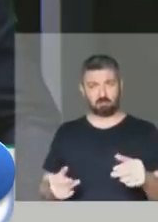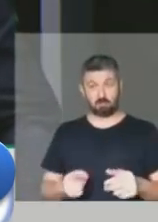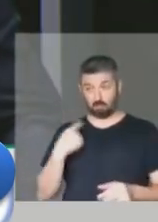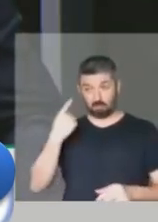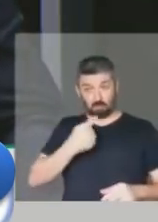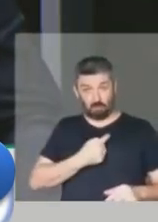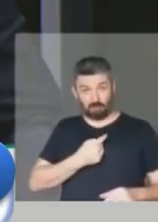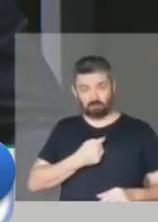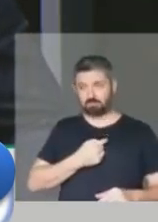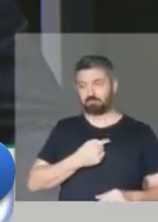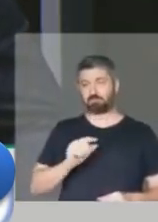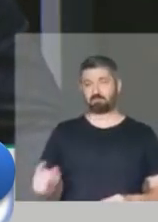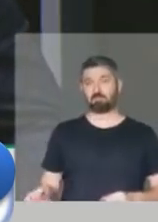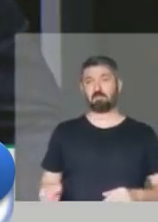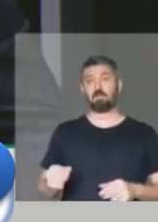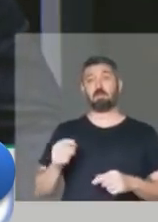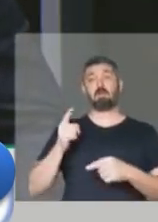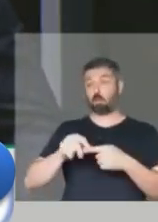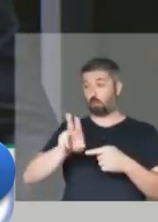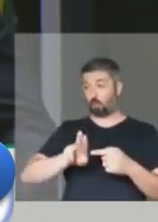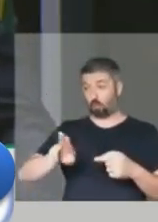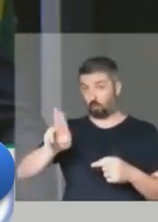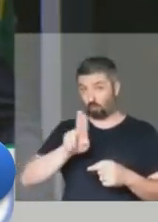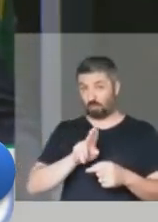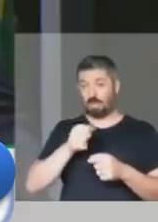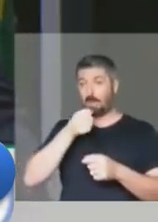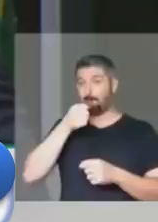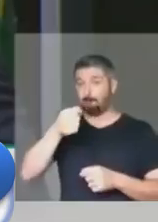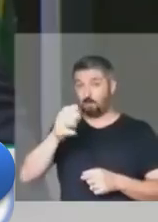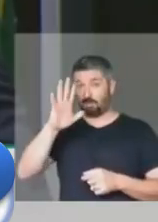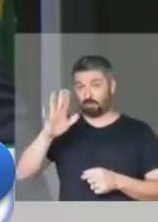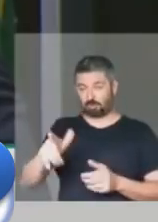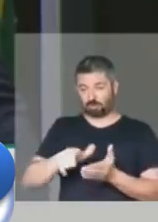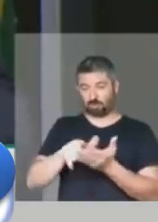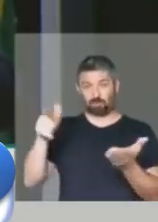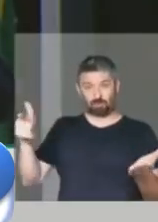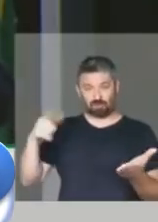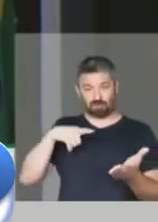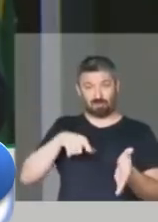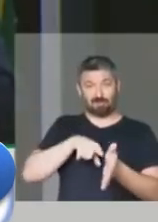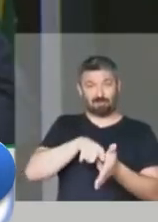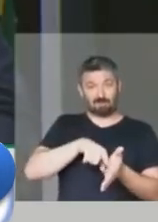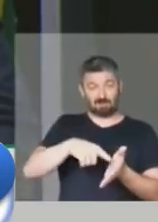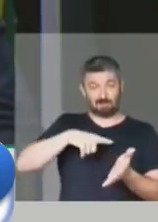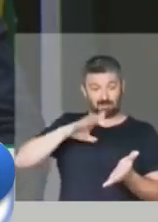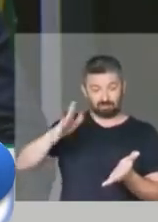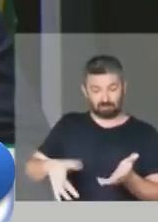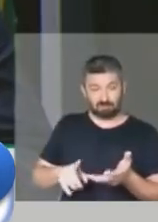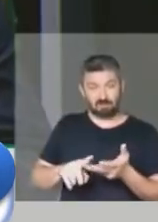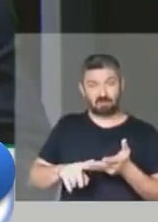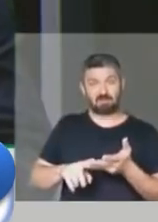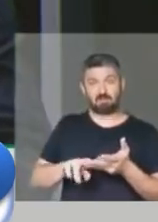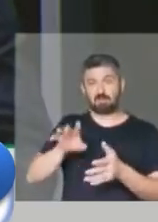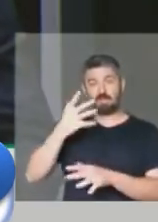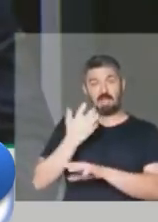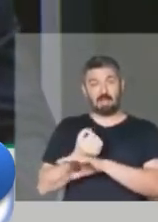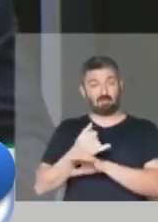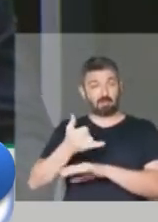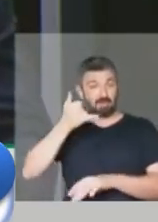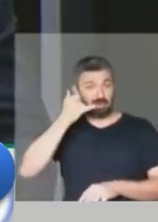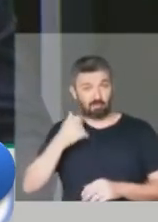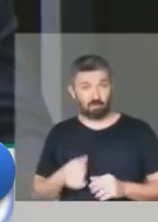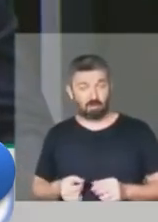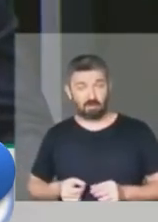mas nós, baseado em reportagens de jornal, em investigações, em interceptações